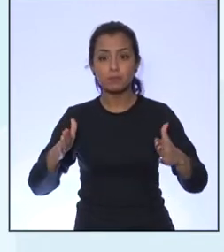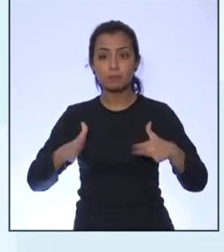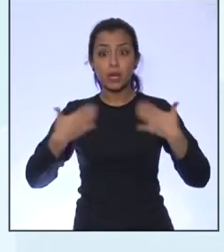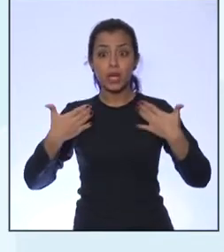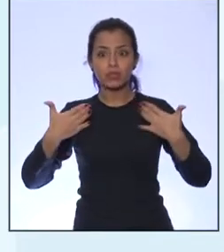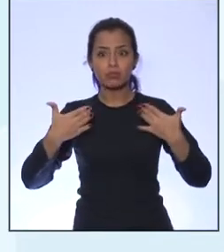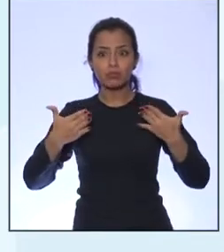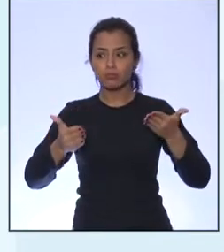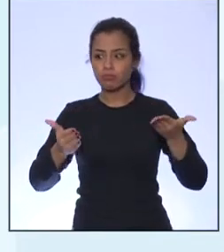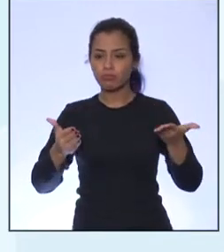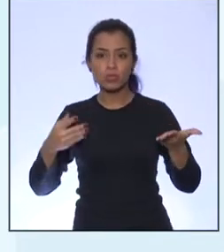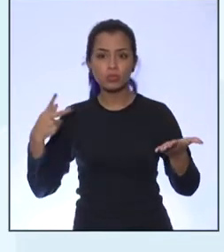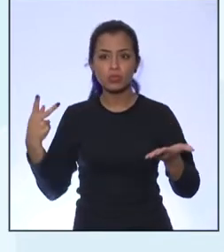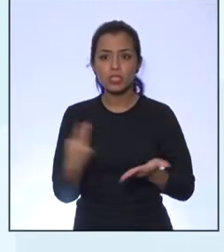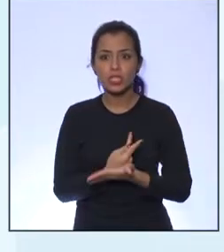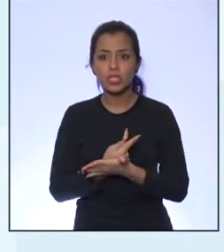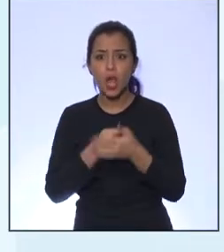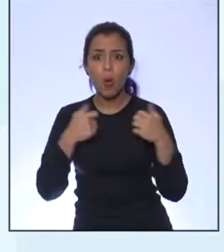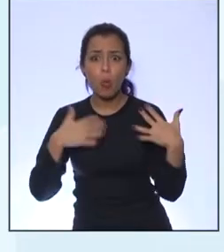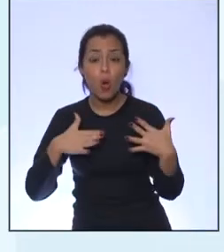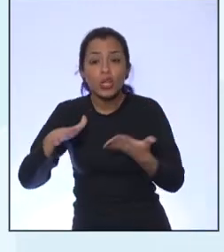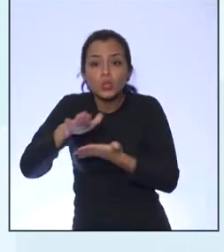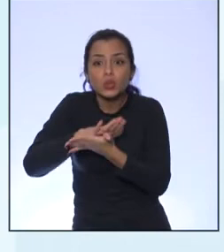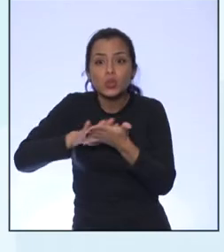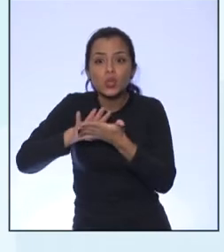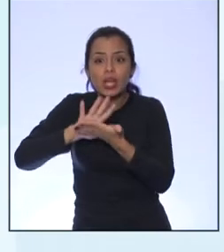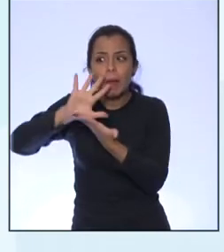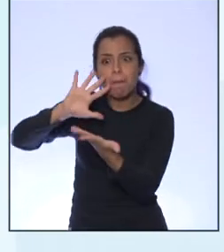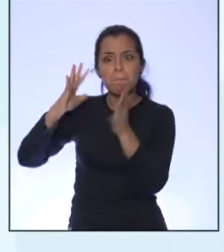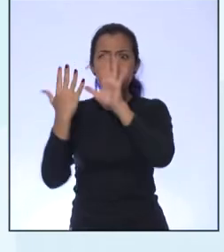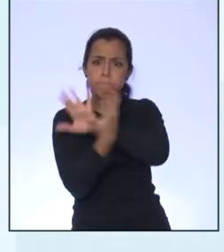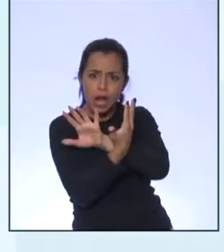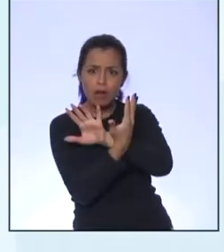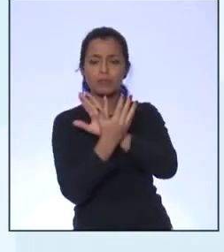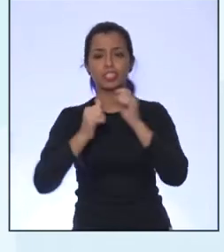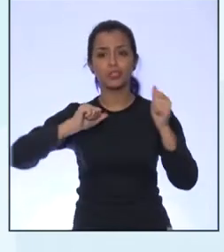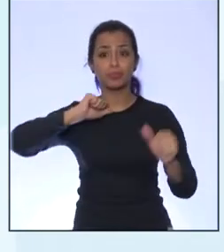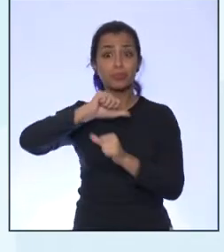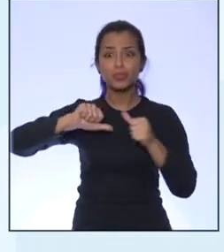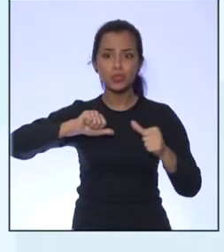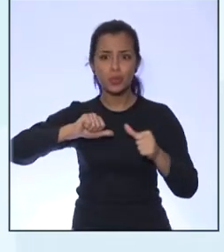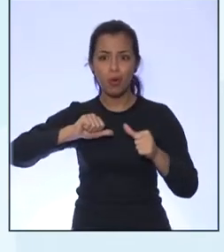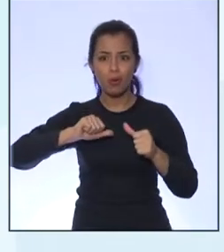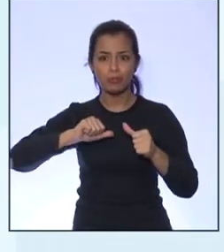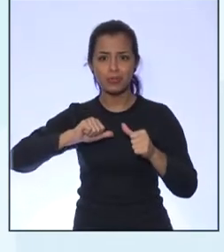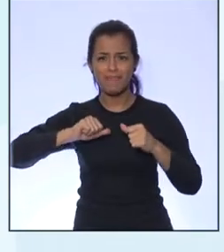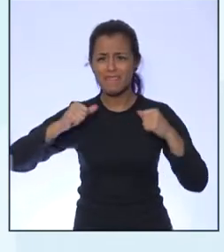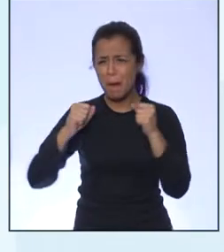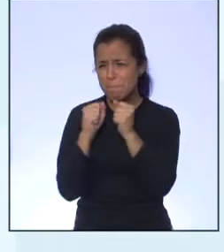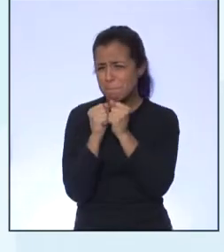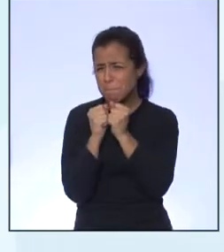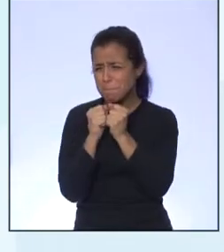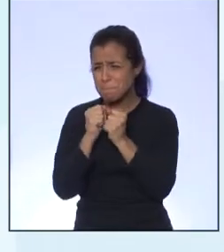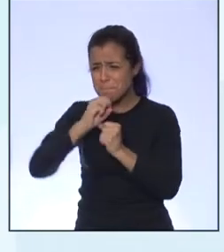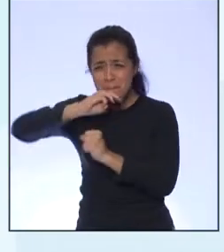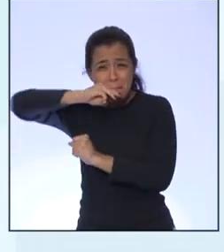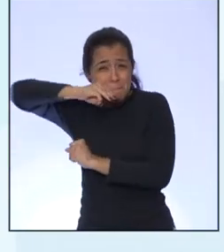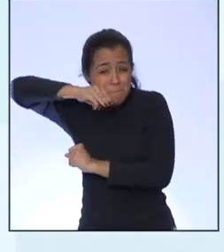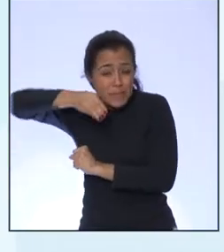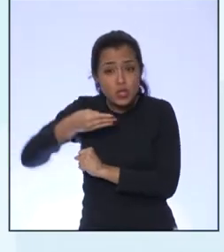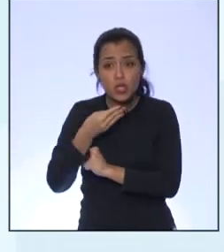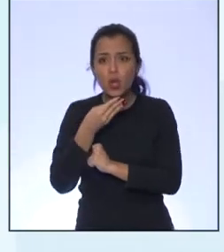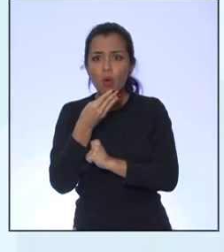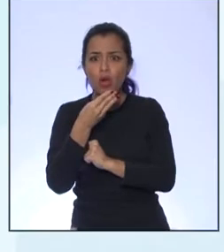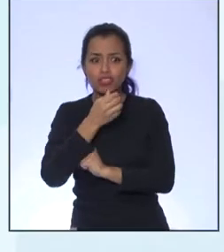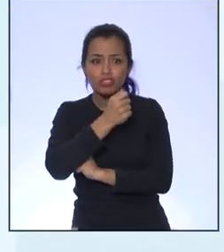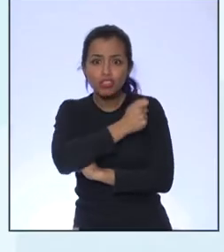inédita, do ponto de vista de que, de repente, da noite para o dia, nós ficamos com 1,5 bilhão de estudantes impedidos